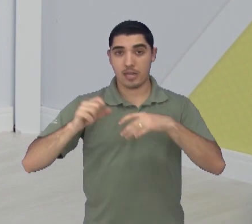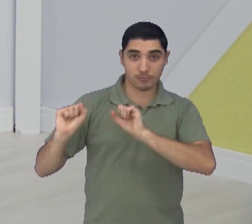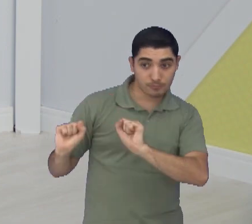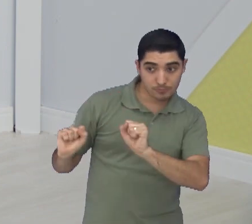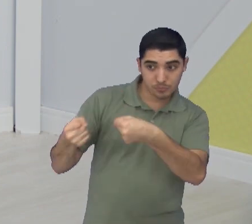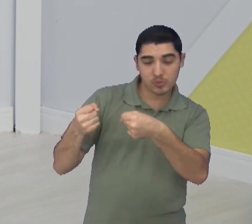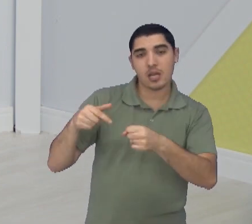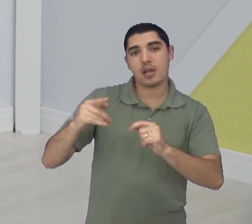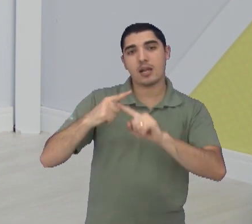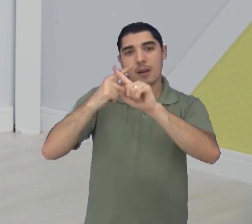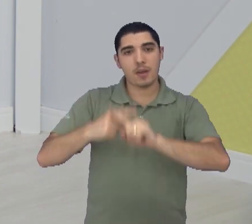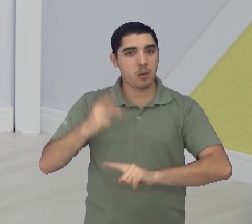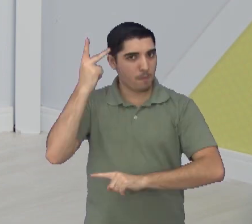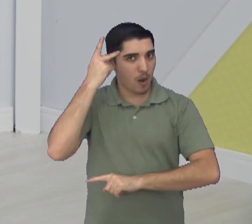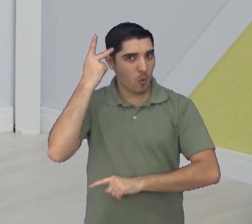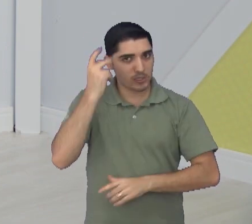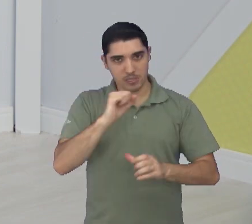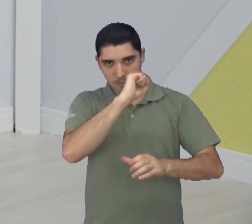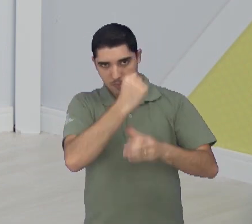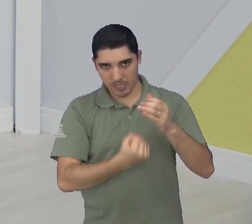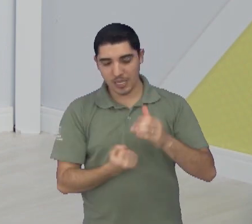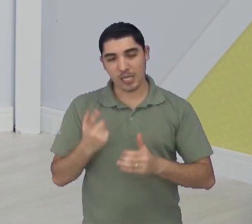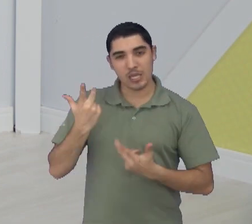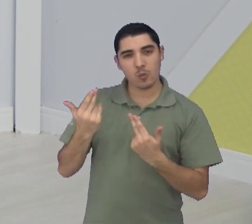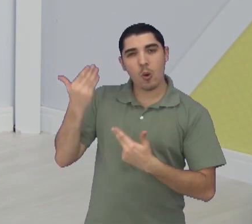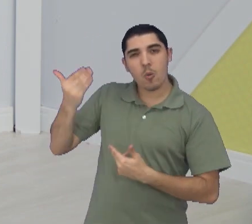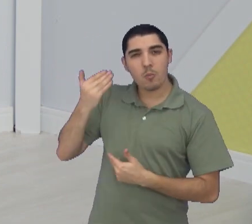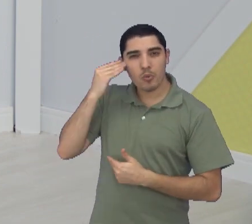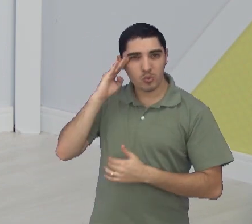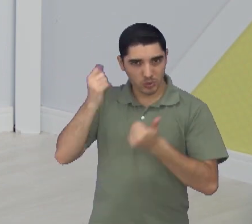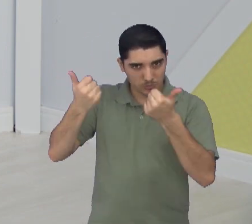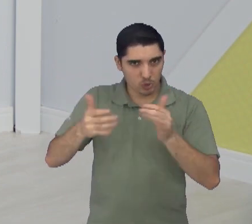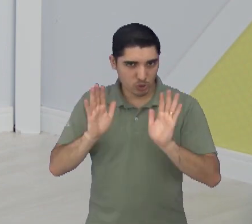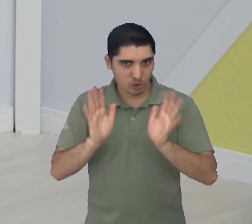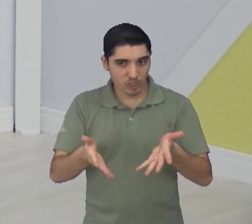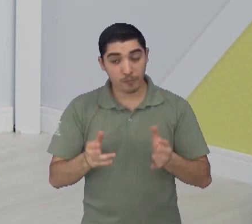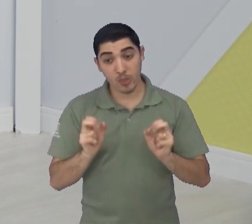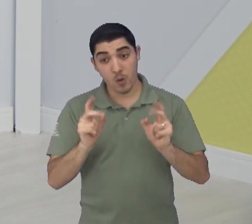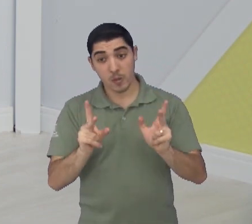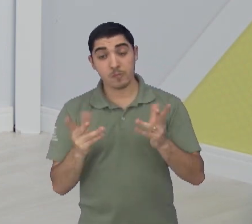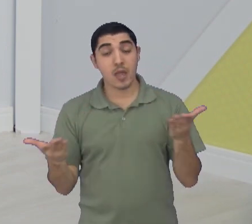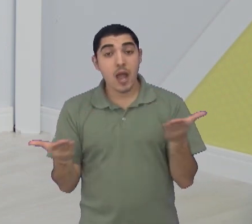final do Campeonato Paulista, como bem disse o Brunão ali na matéria, tá certo? Brunão, pra gente fechar esse primeiro bloco, olha...